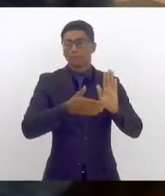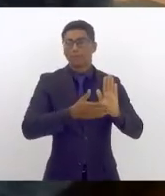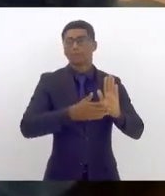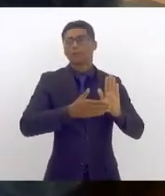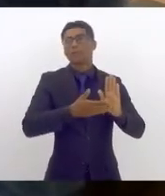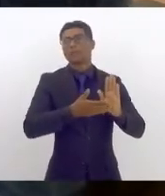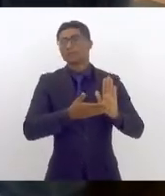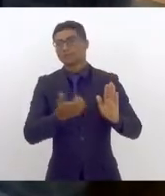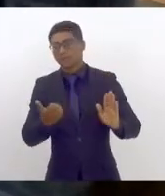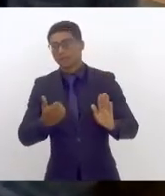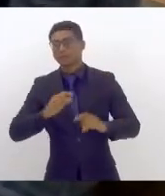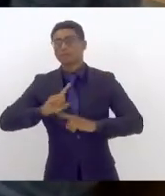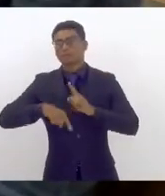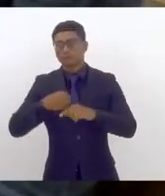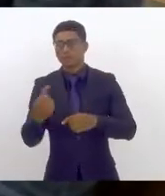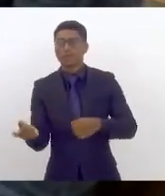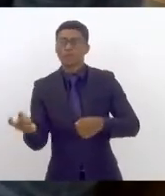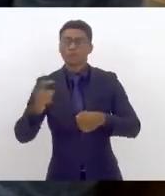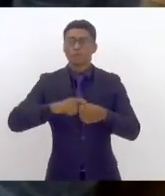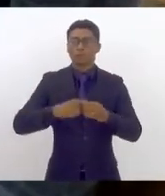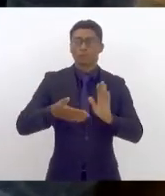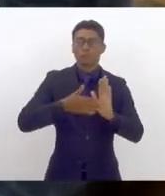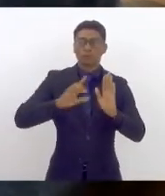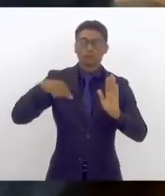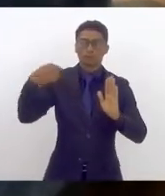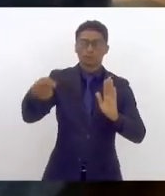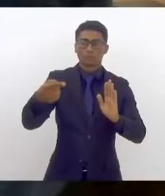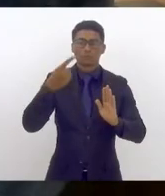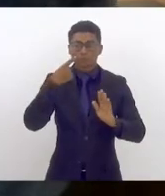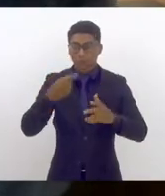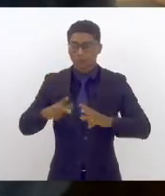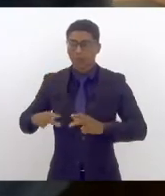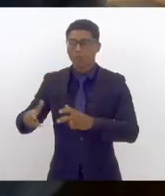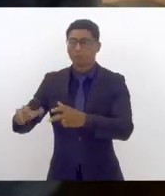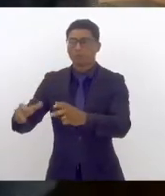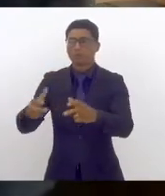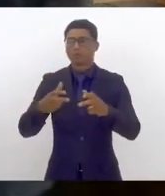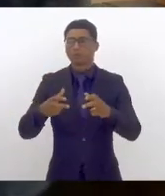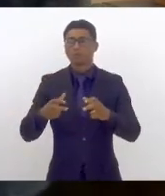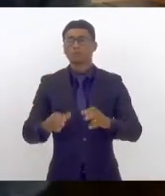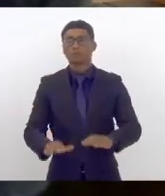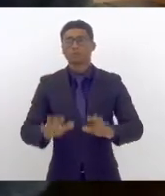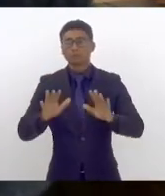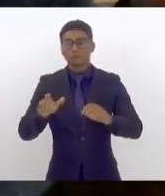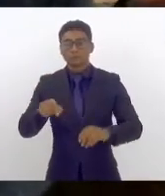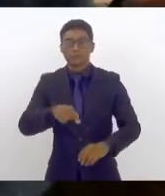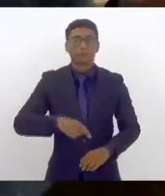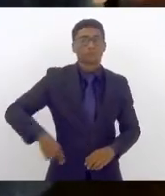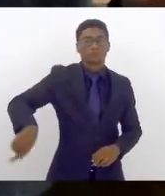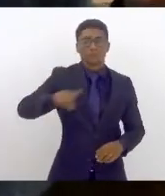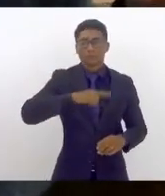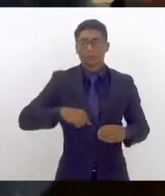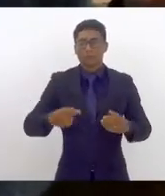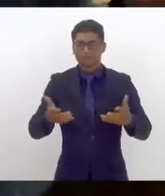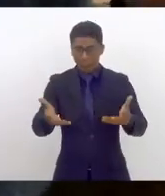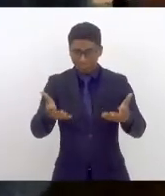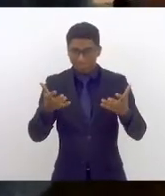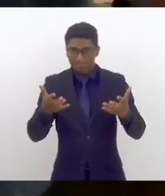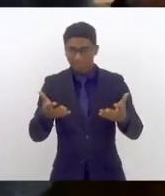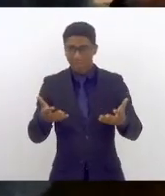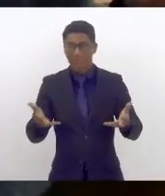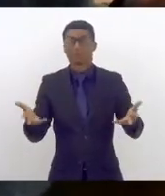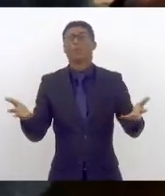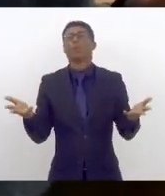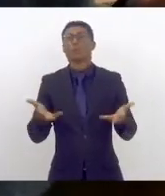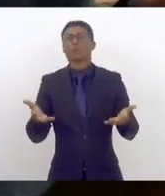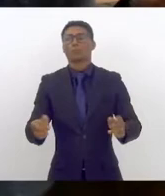ele retorna numa próxima pauta pode passar pelas comissões mas para que queríamos aqui hoje garantir essa vitória